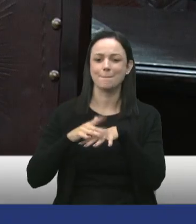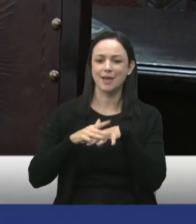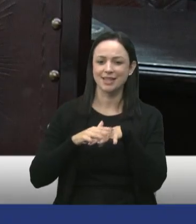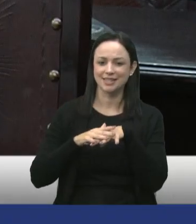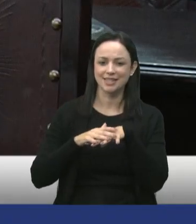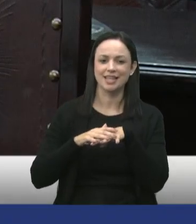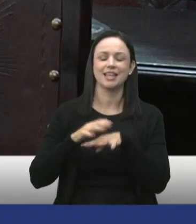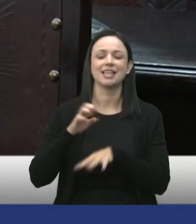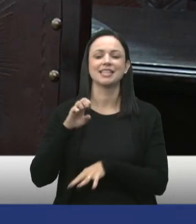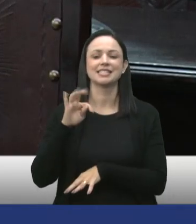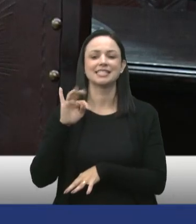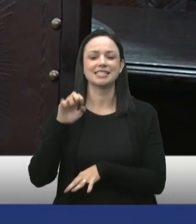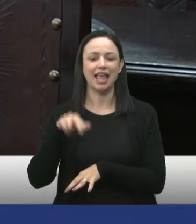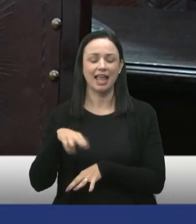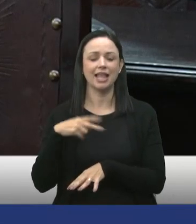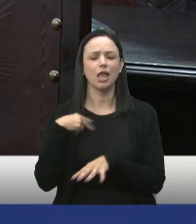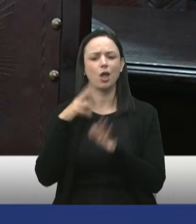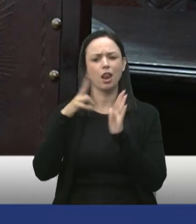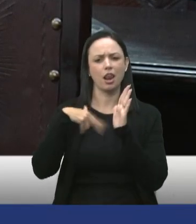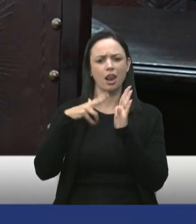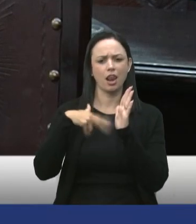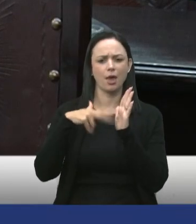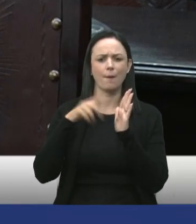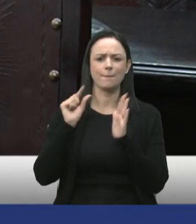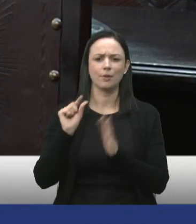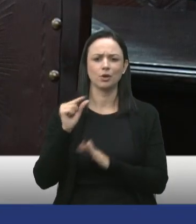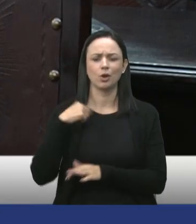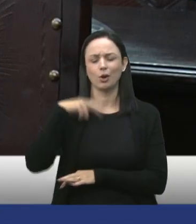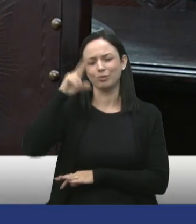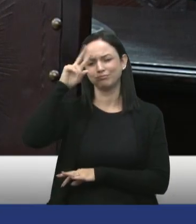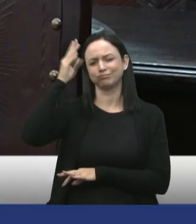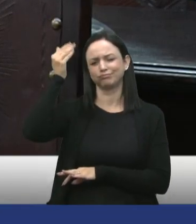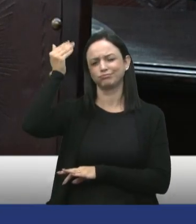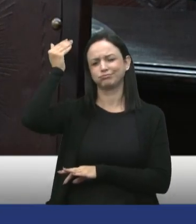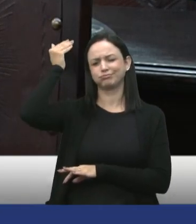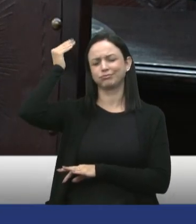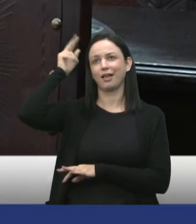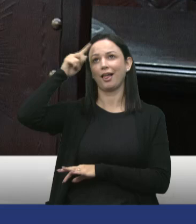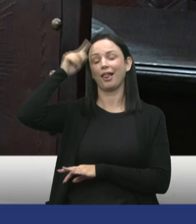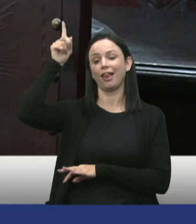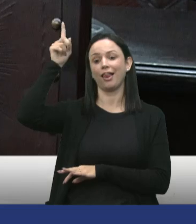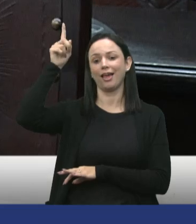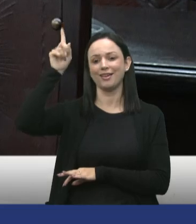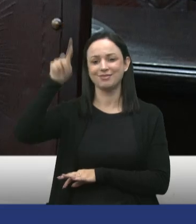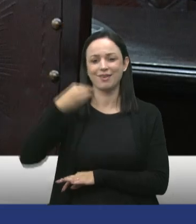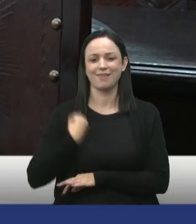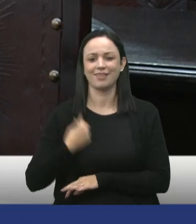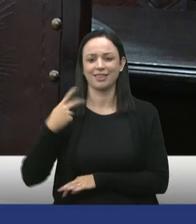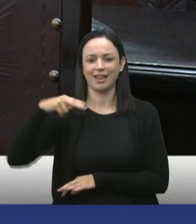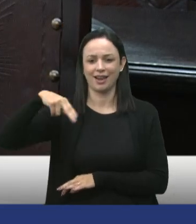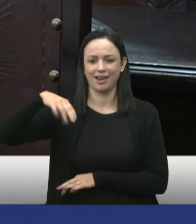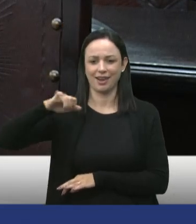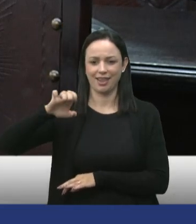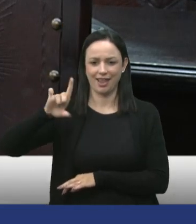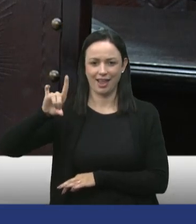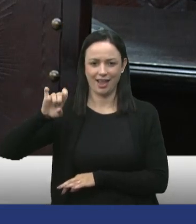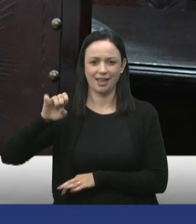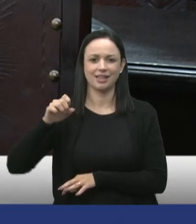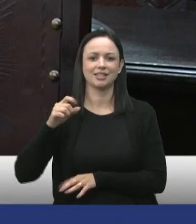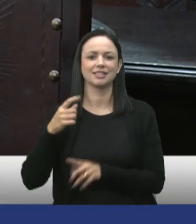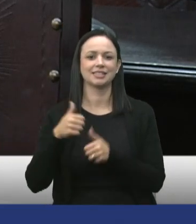E lendo um pouquinho, né, eu recordei um pouquinho da vida da NIED Guidon, para poder estar aqui